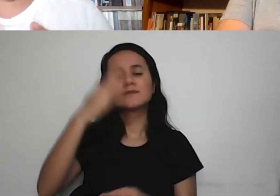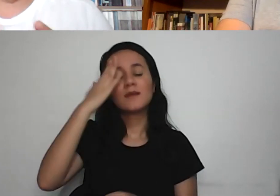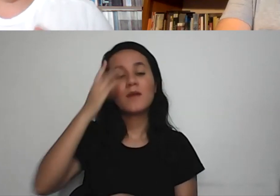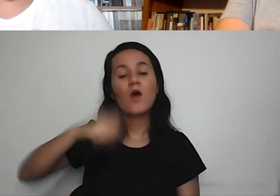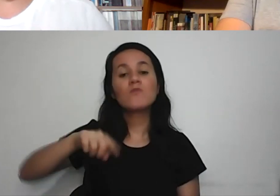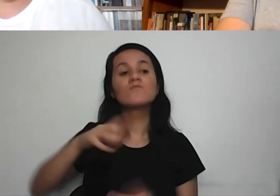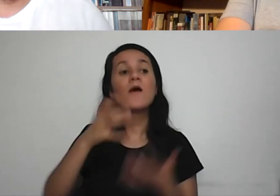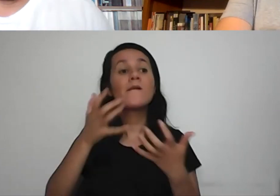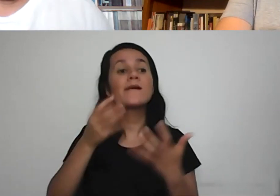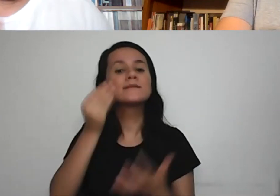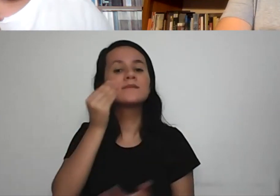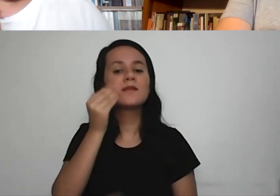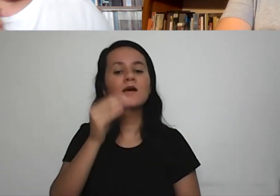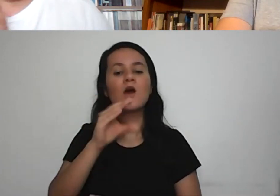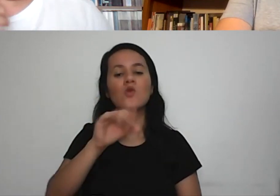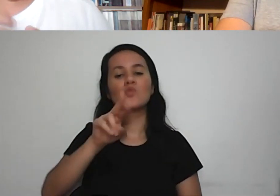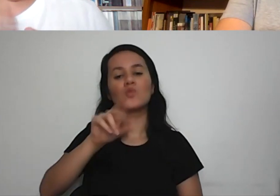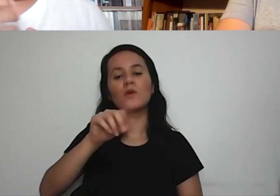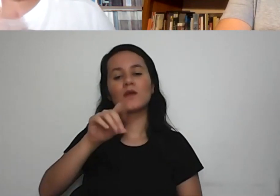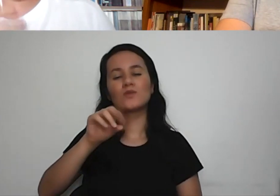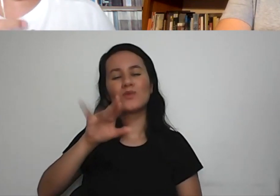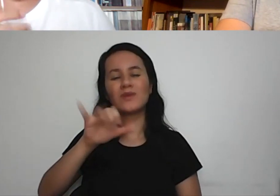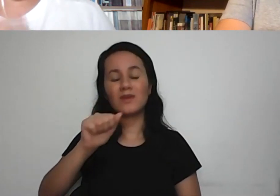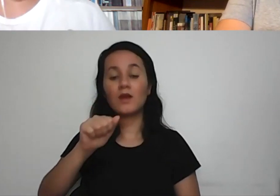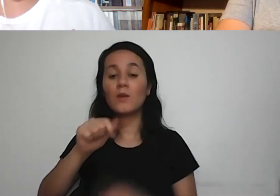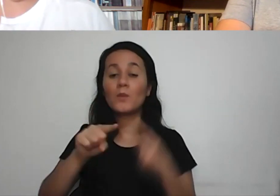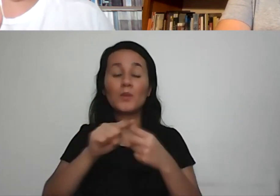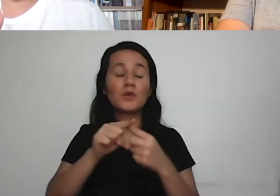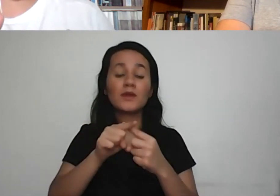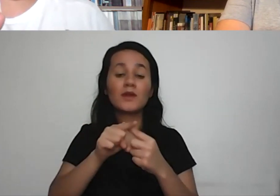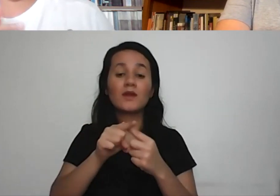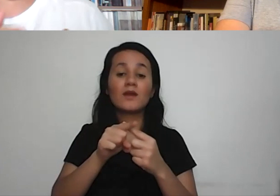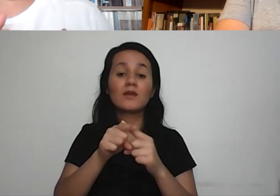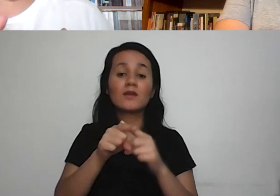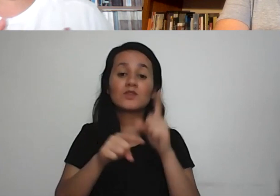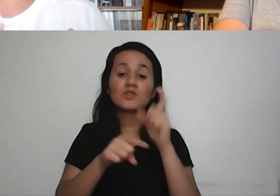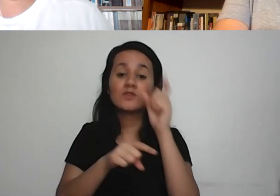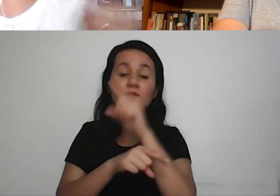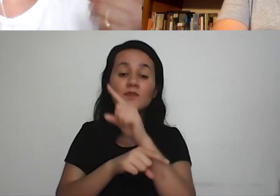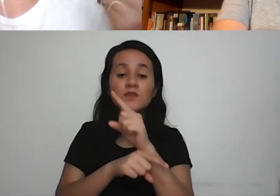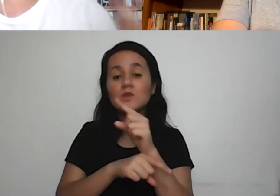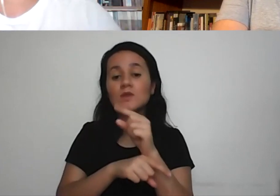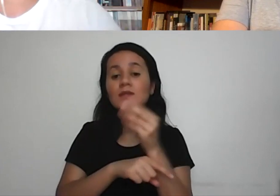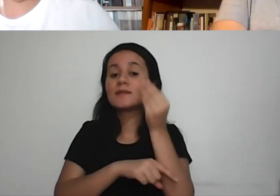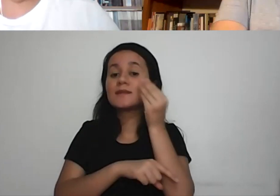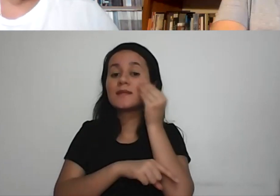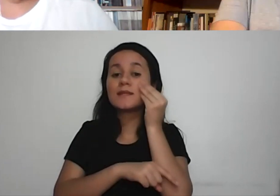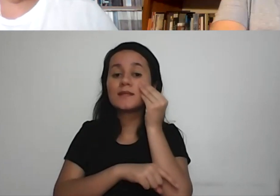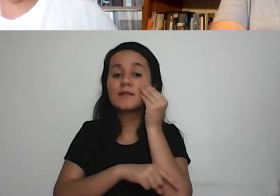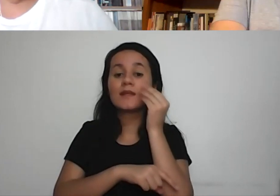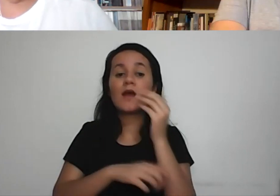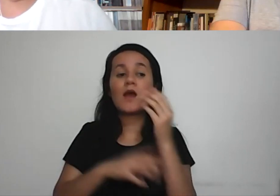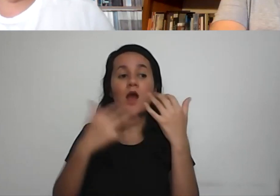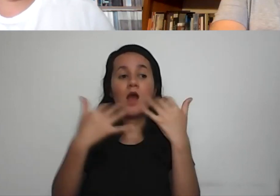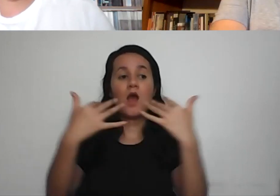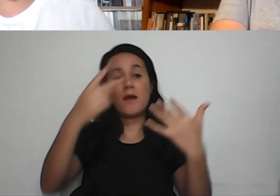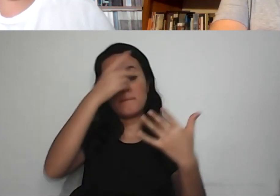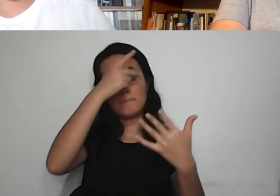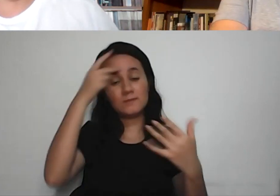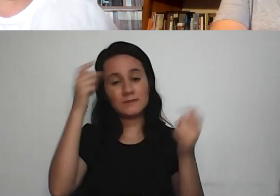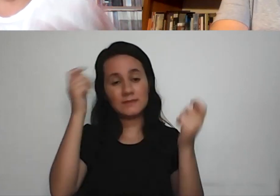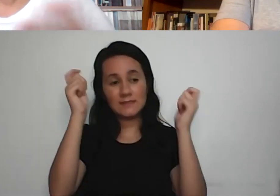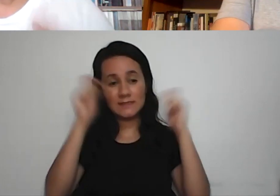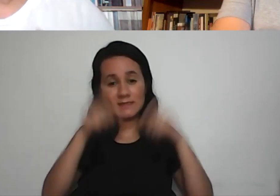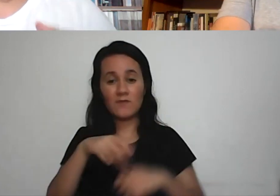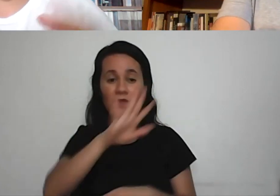de curadoria, né? Porque é muito difícil você, de antemão, também ou subestimar o seu público, né? E